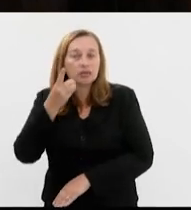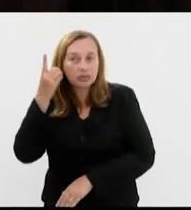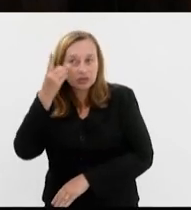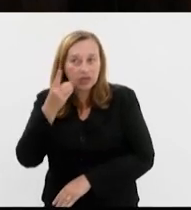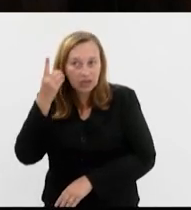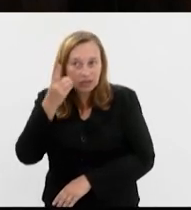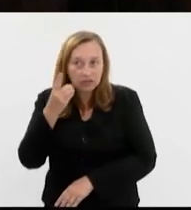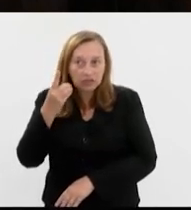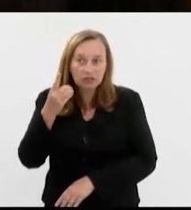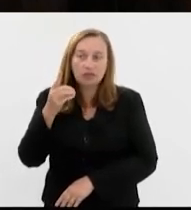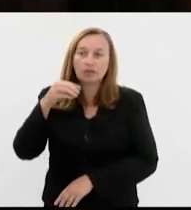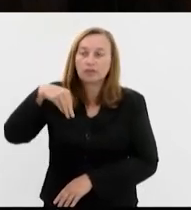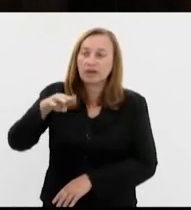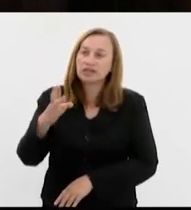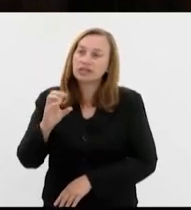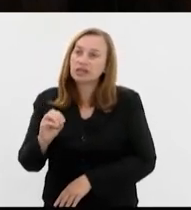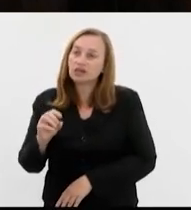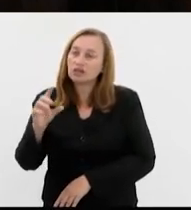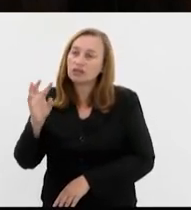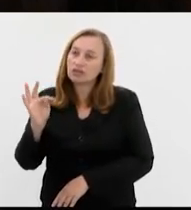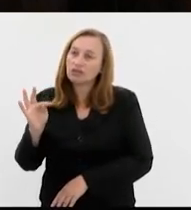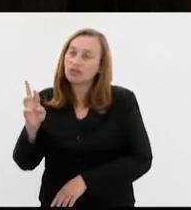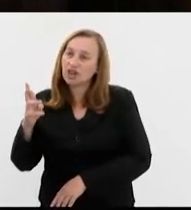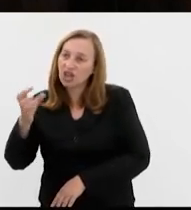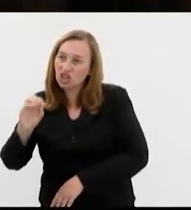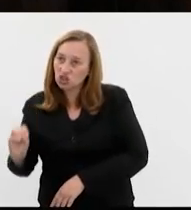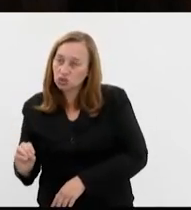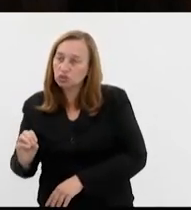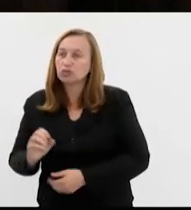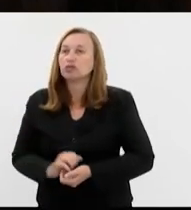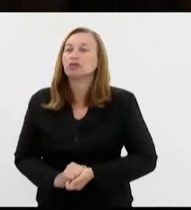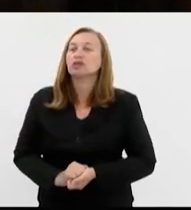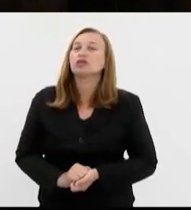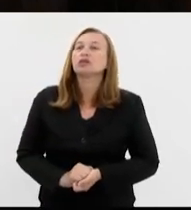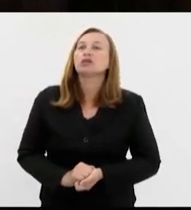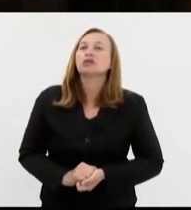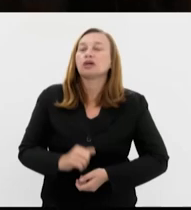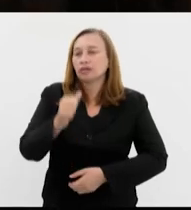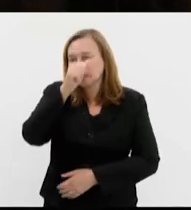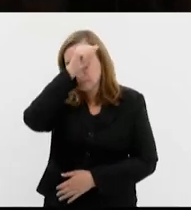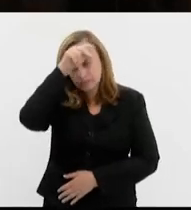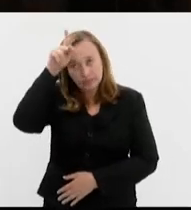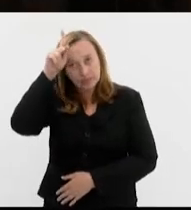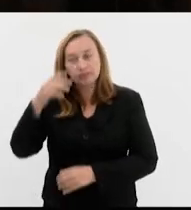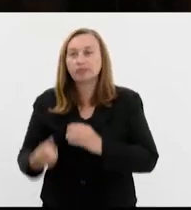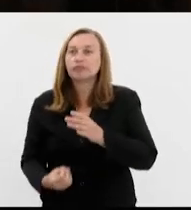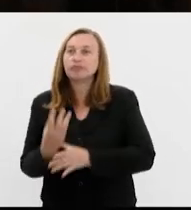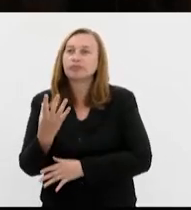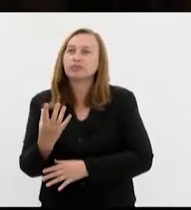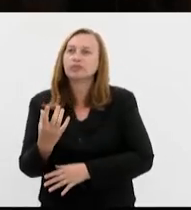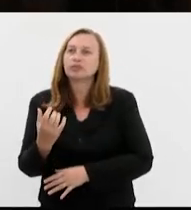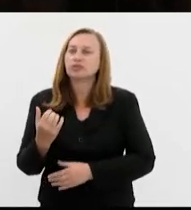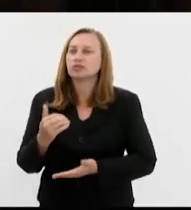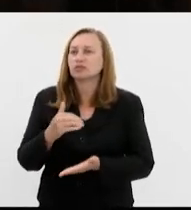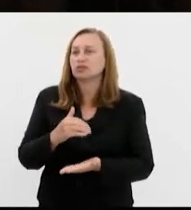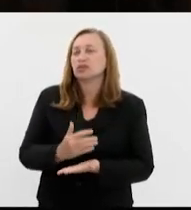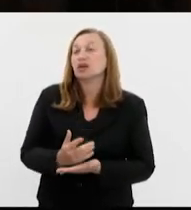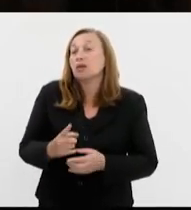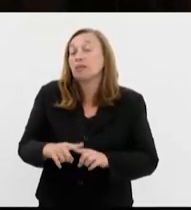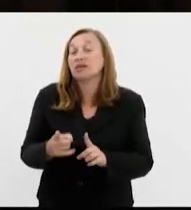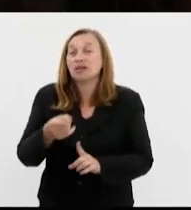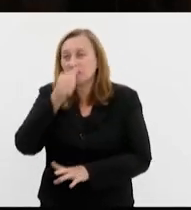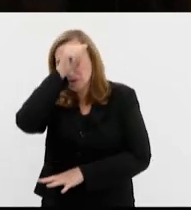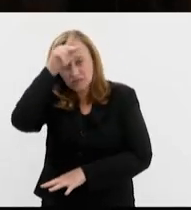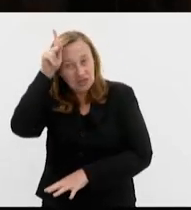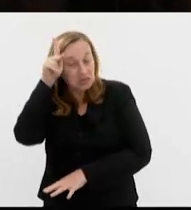Freixo e 400 mil que coloquei como vereador de Petrópolis para que a prefeitura criasse o escritório de ATIS. Só que a prefeitura não teve interesse, mesmo